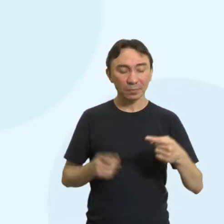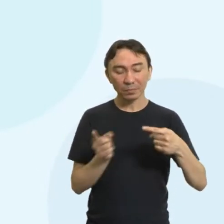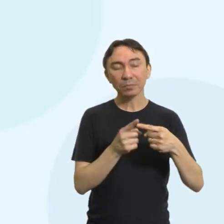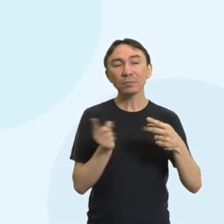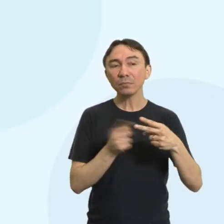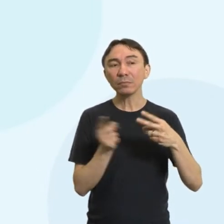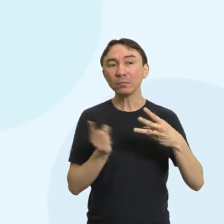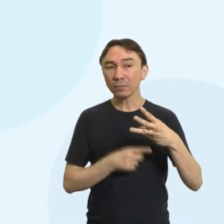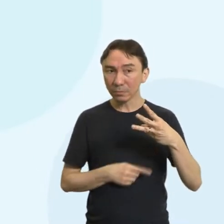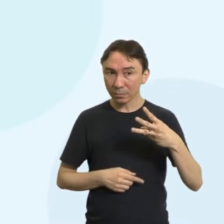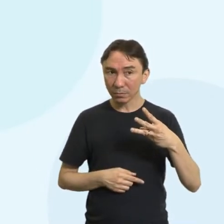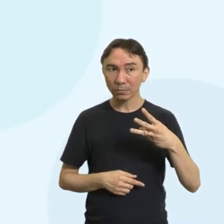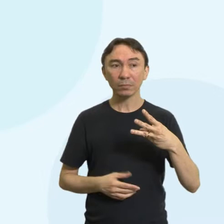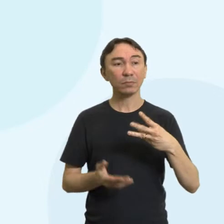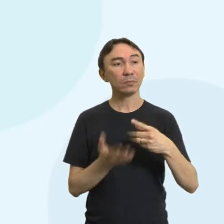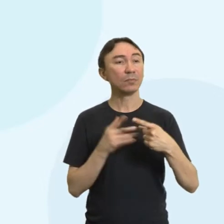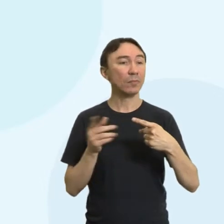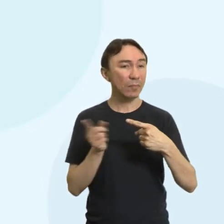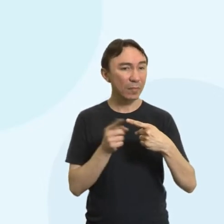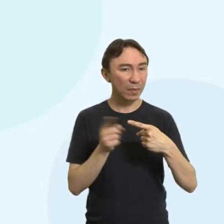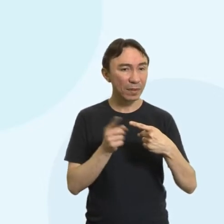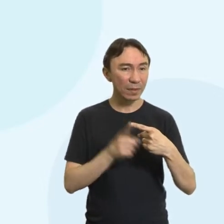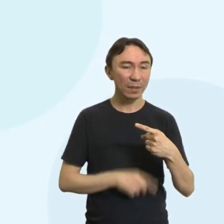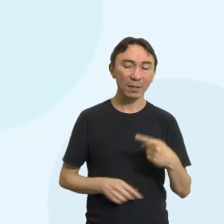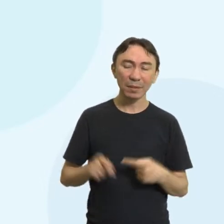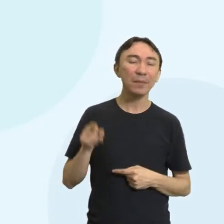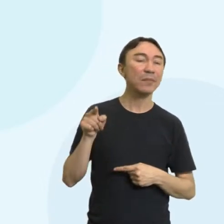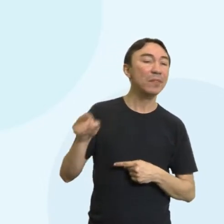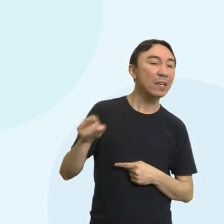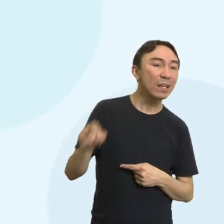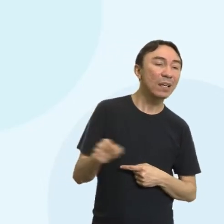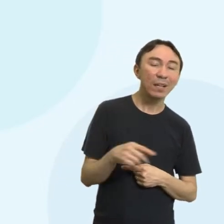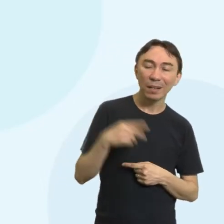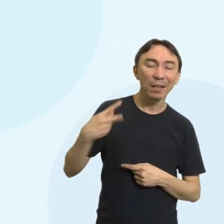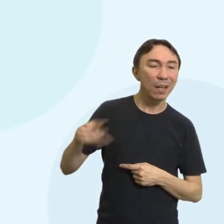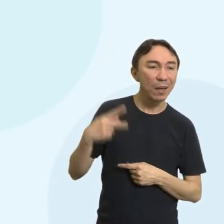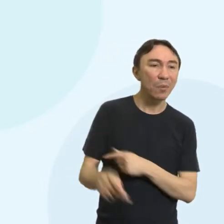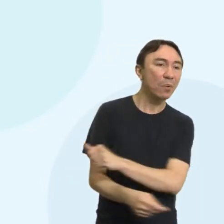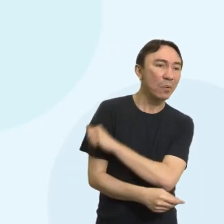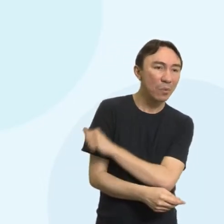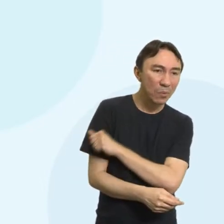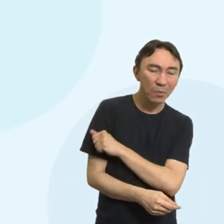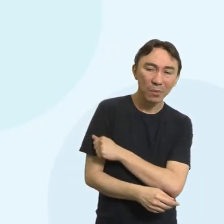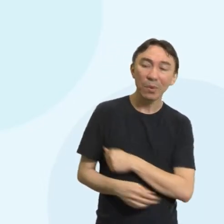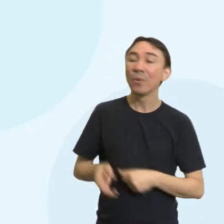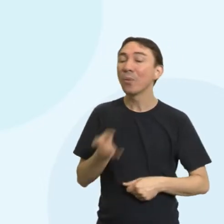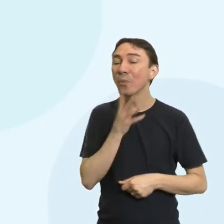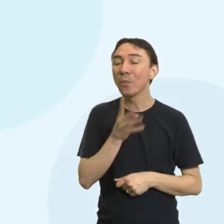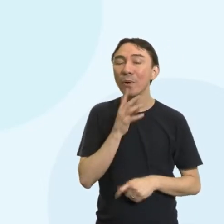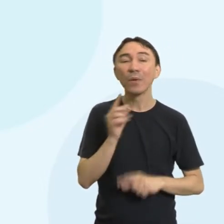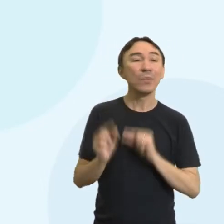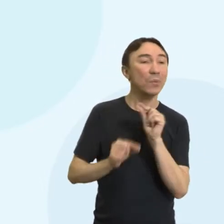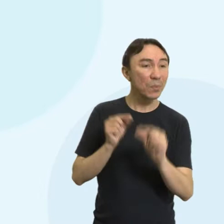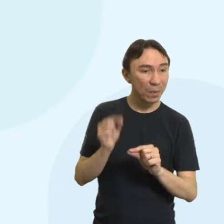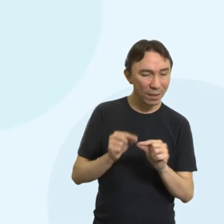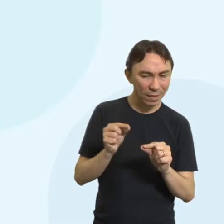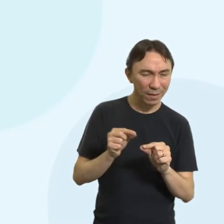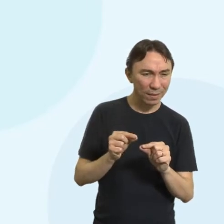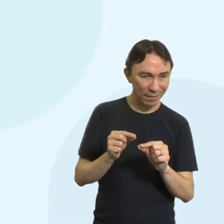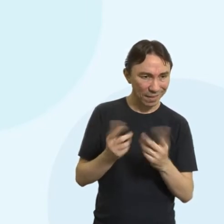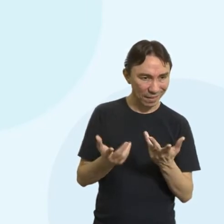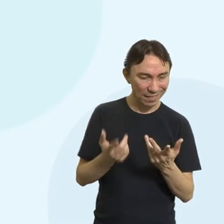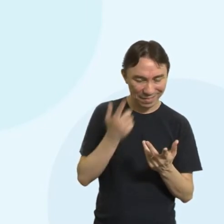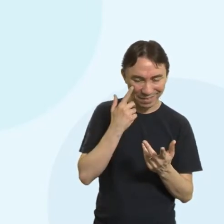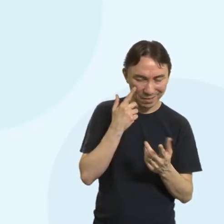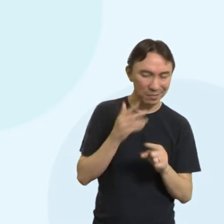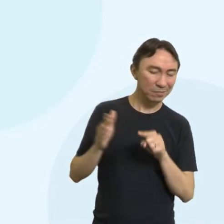a averiguação de conhecimentos prévios, que é alguma coisa que a professora Maristela já tinha comentado no vídeo, só para retomar.